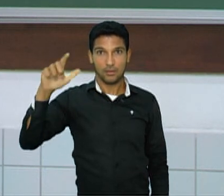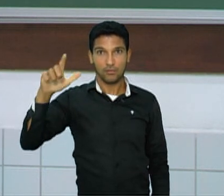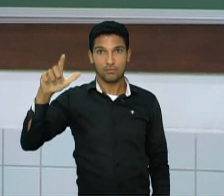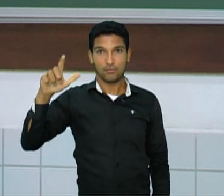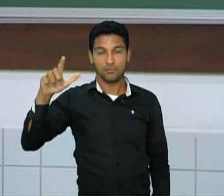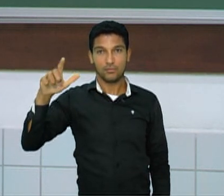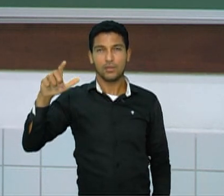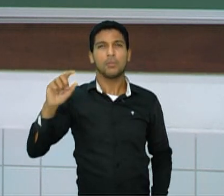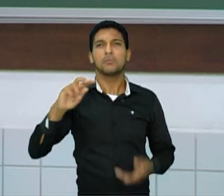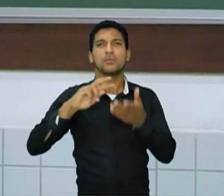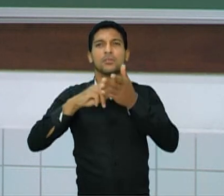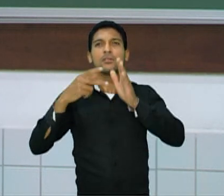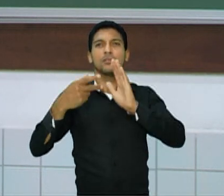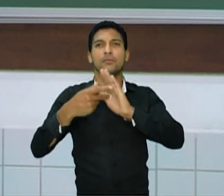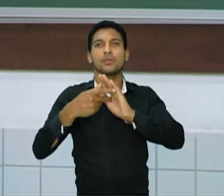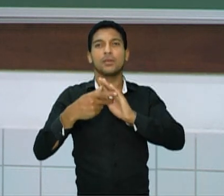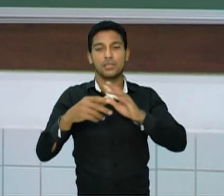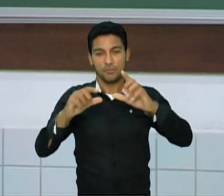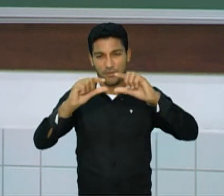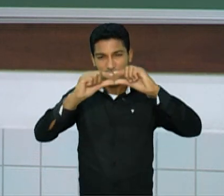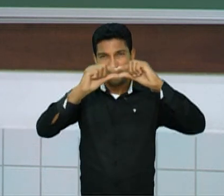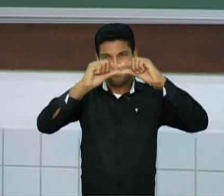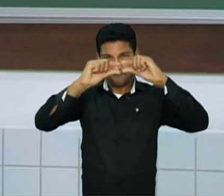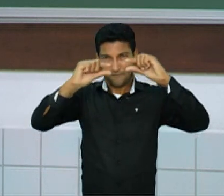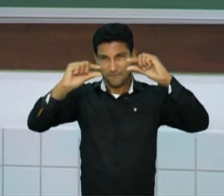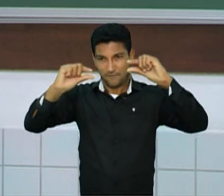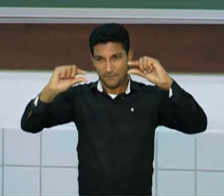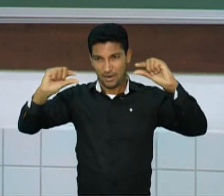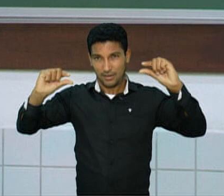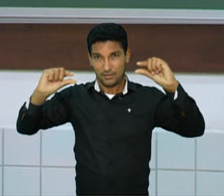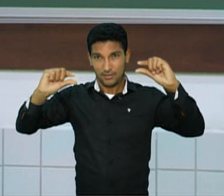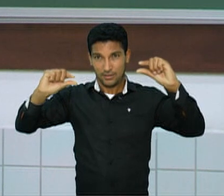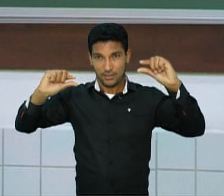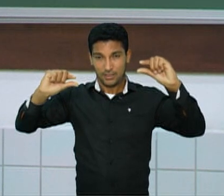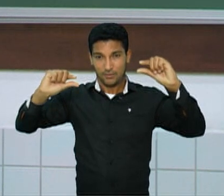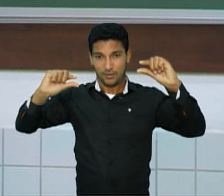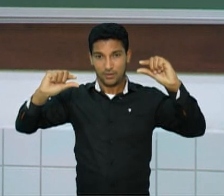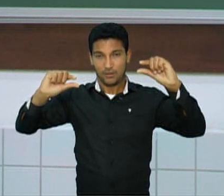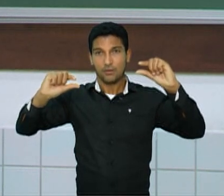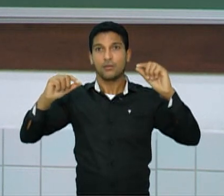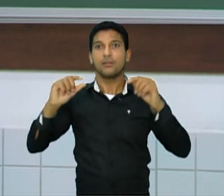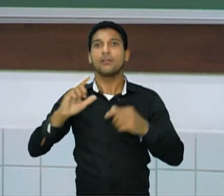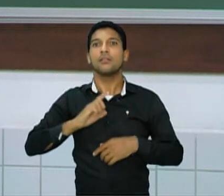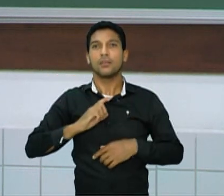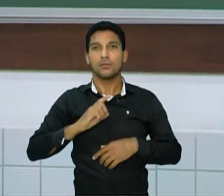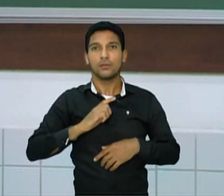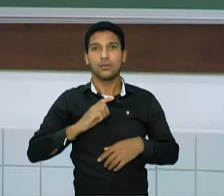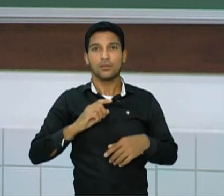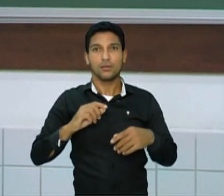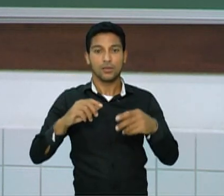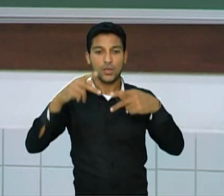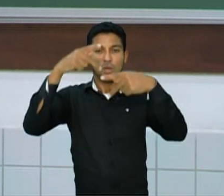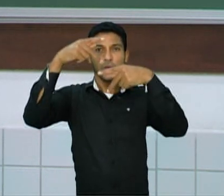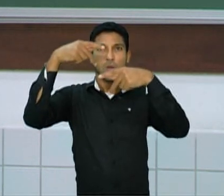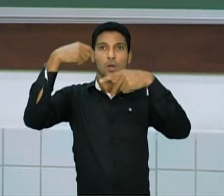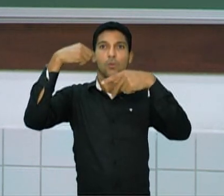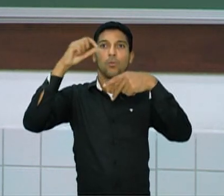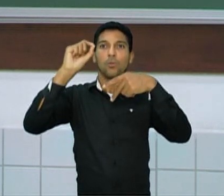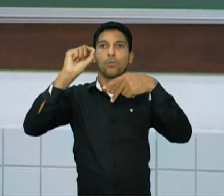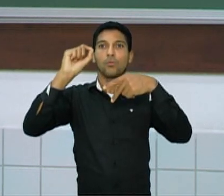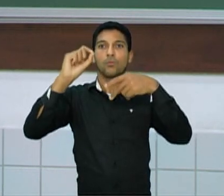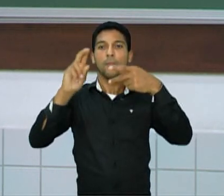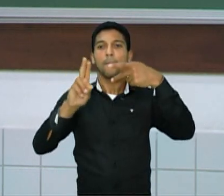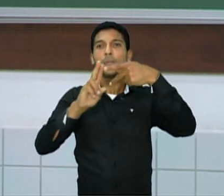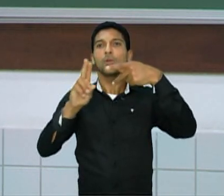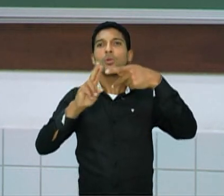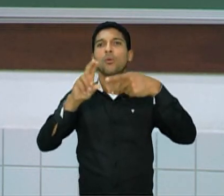substituir aquele pedaço que eu estou desconfiado que seja pelo pronome isso, disso, essa e dessa,